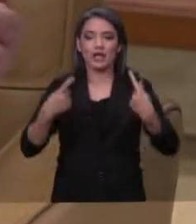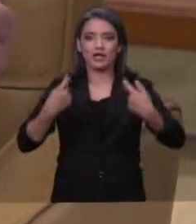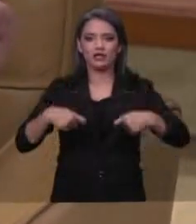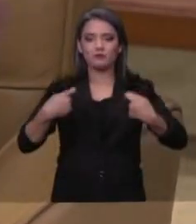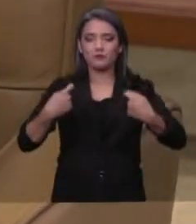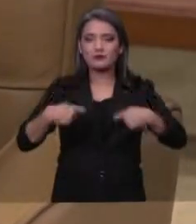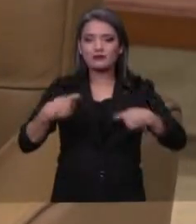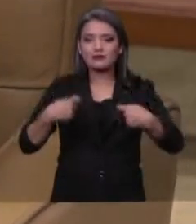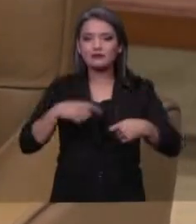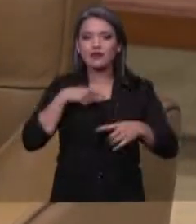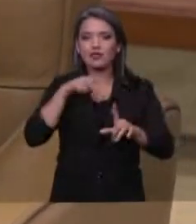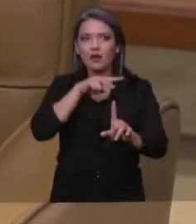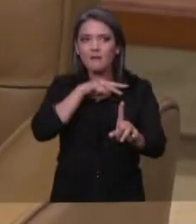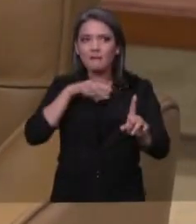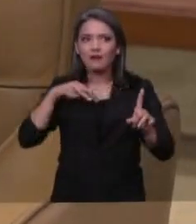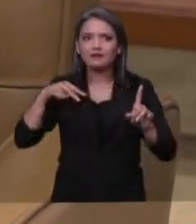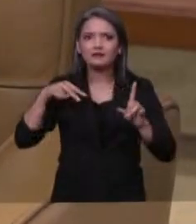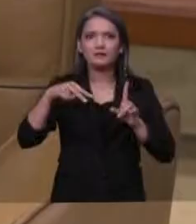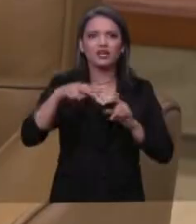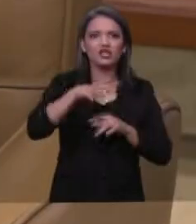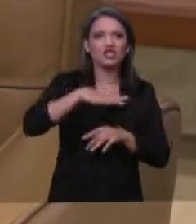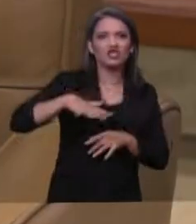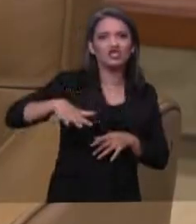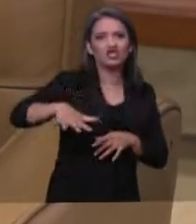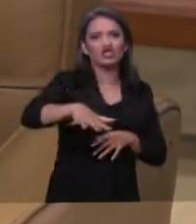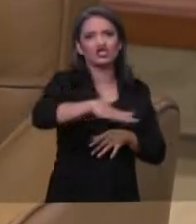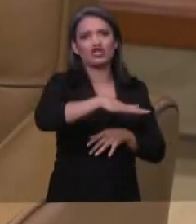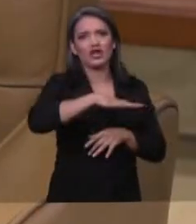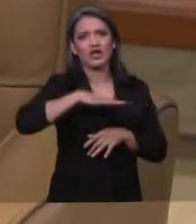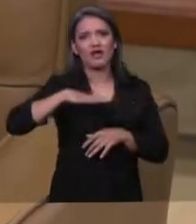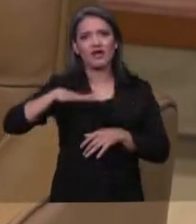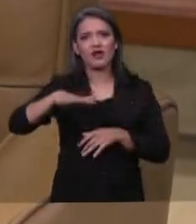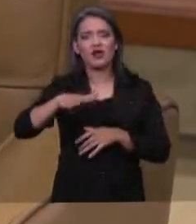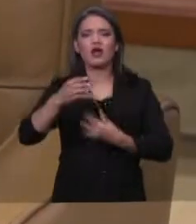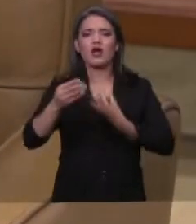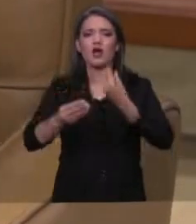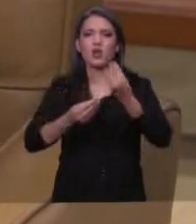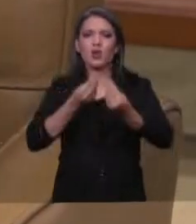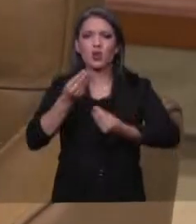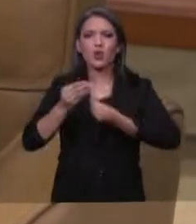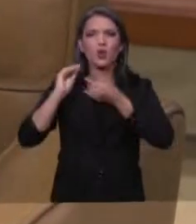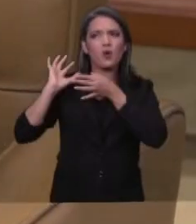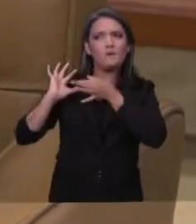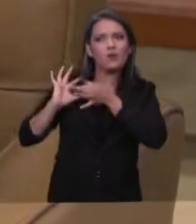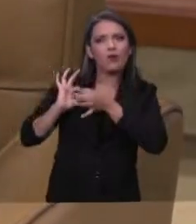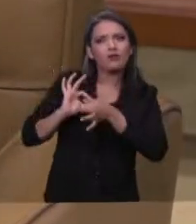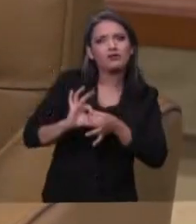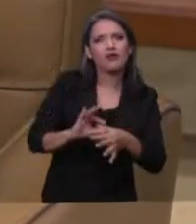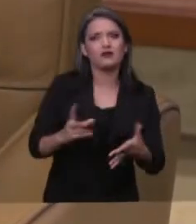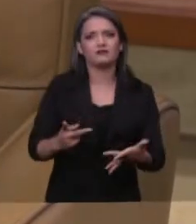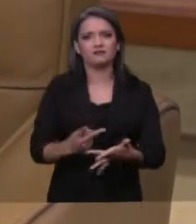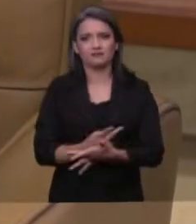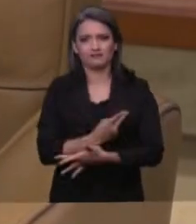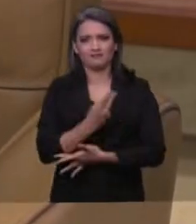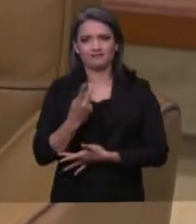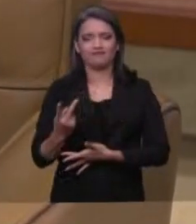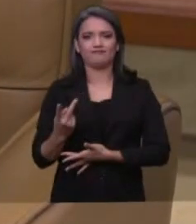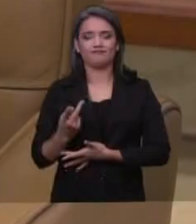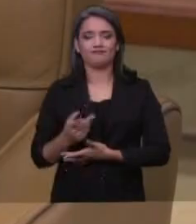todo esse contexto em que nós estamos inseridos.